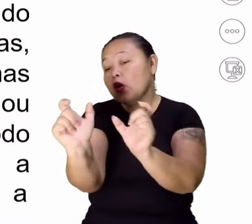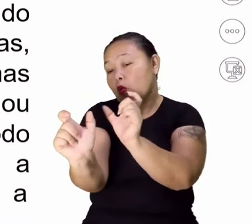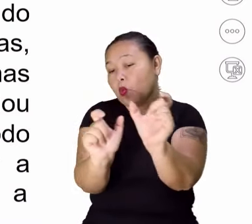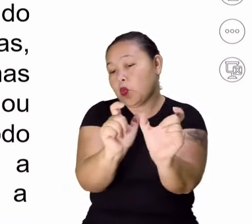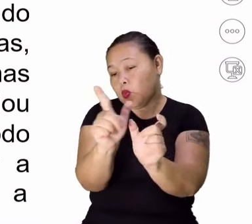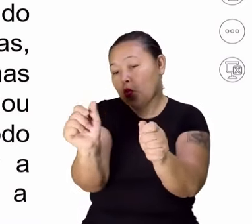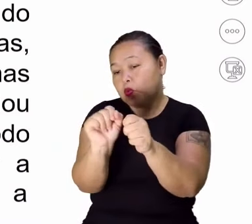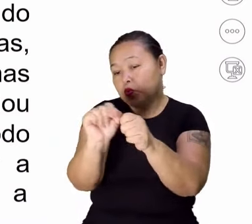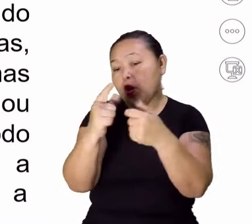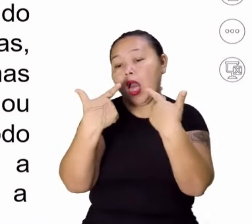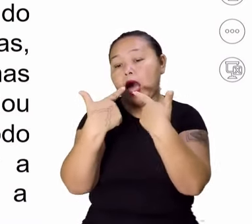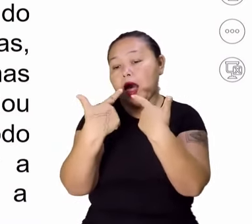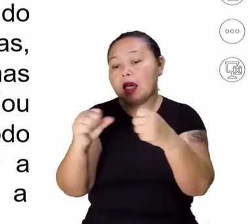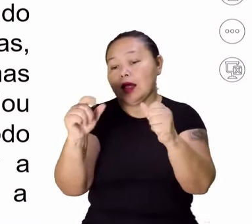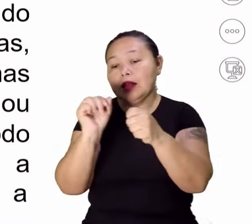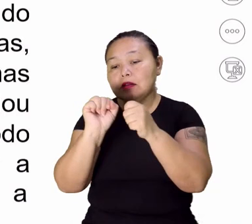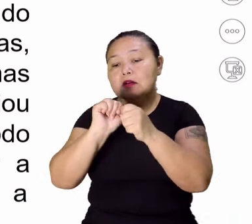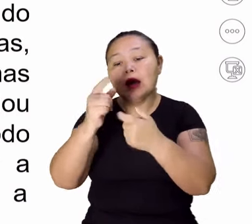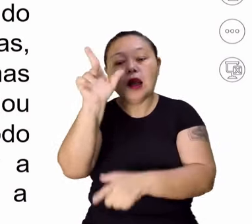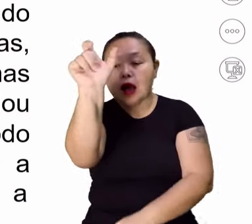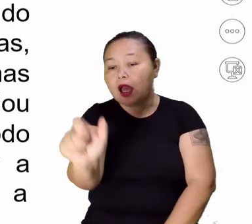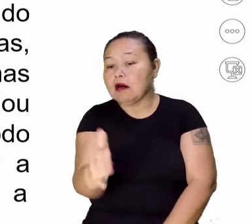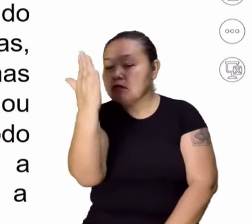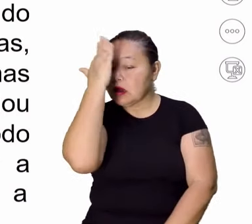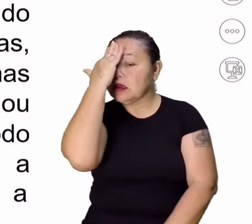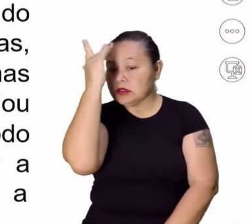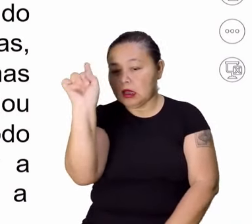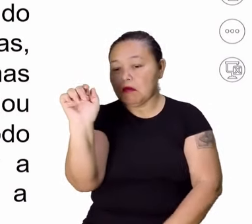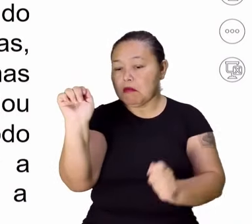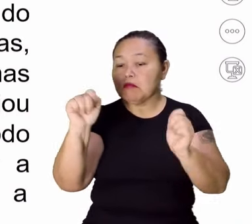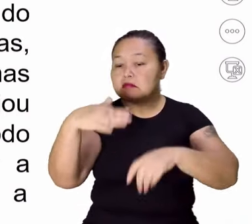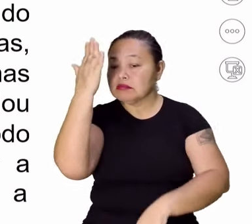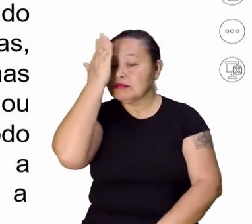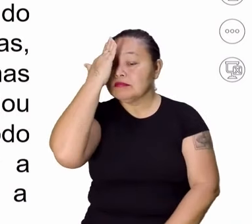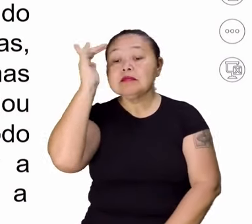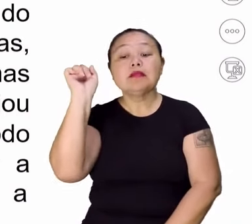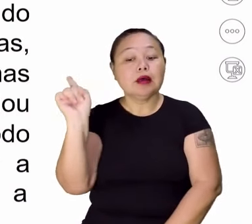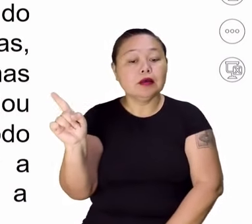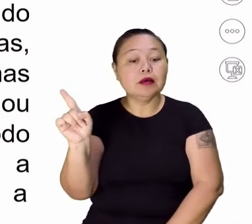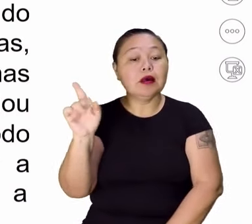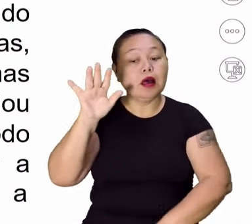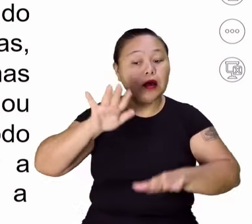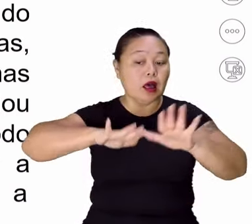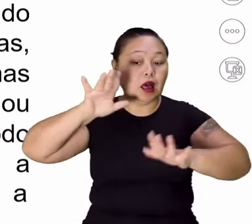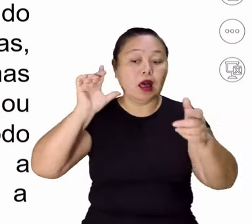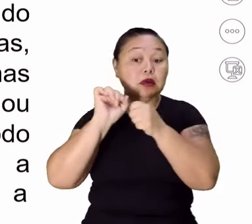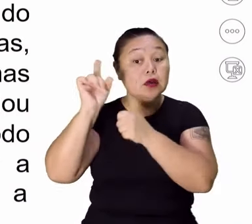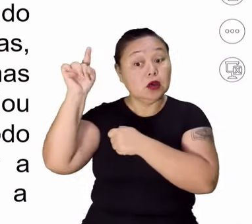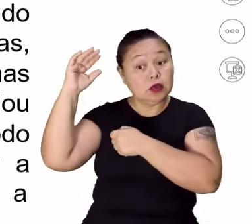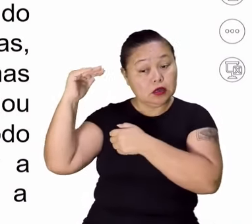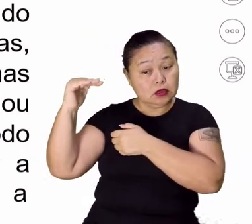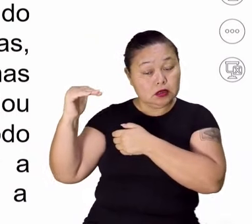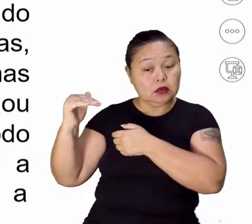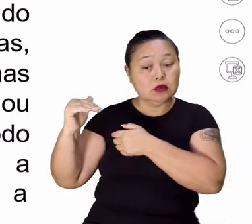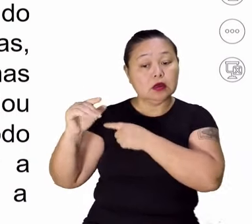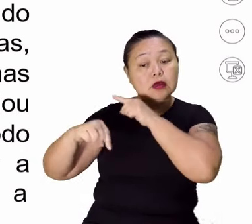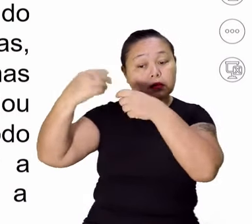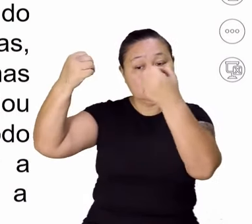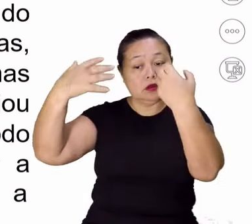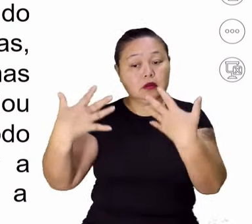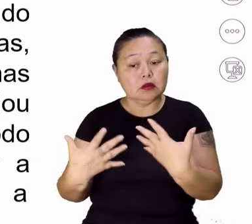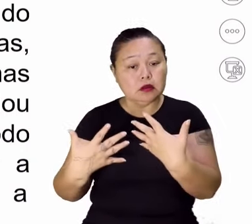Eles usam linguagem para que a pessoa, né, possa entender já. Mas aí, nem quer dizer que o Itaqui, a gente vai, né, depois te